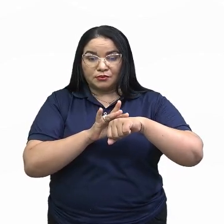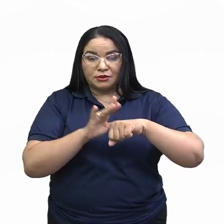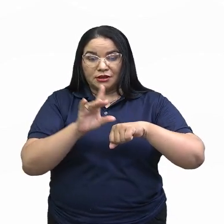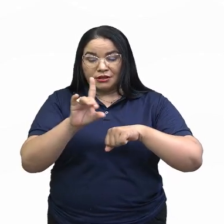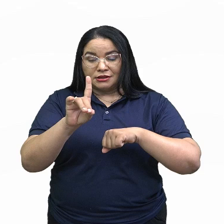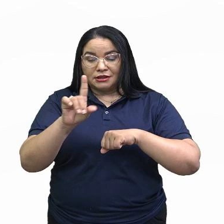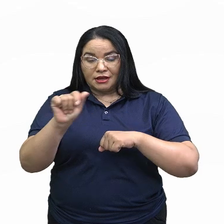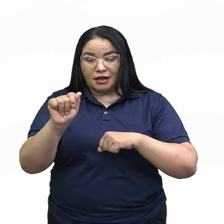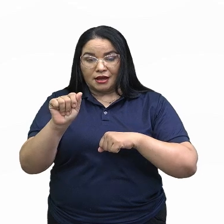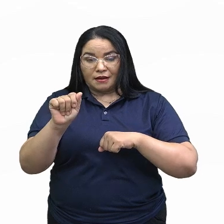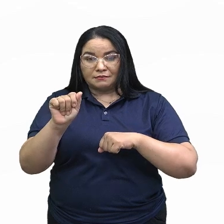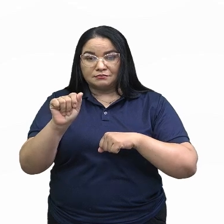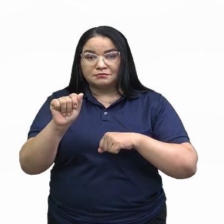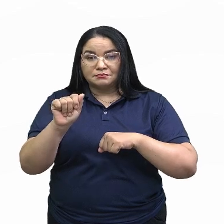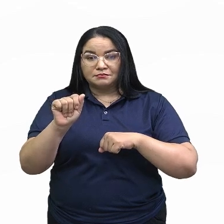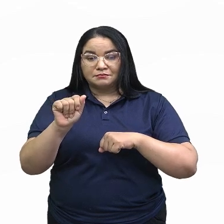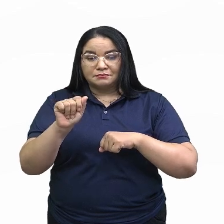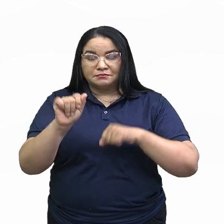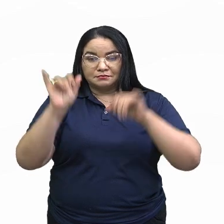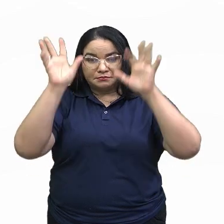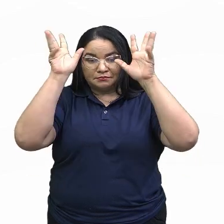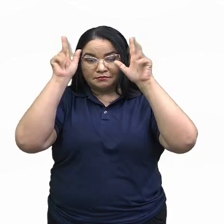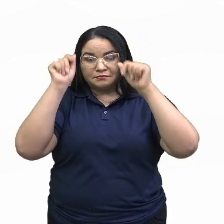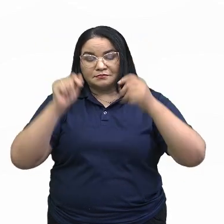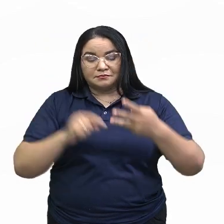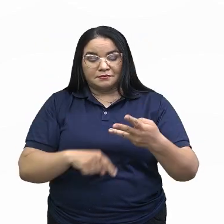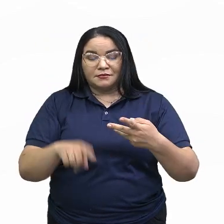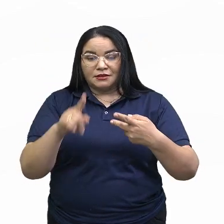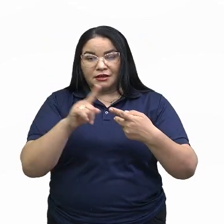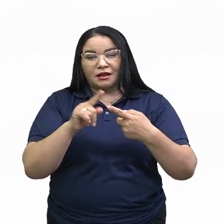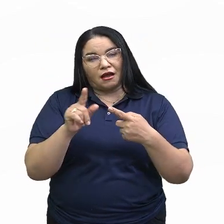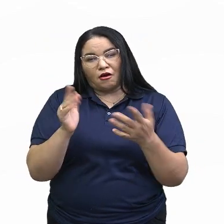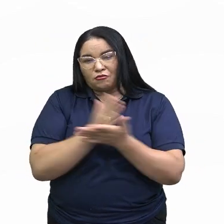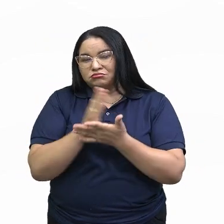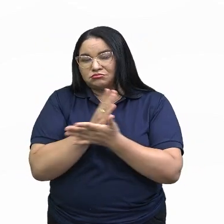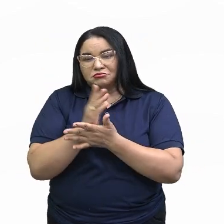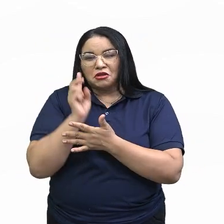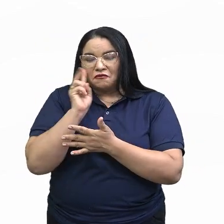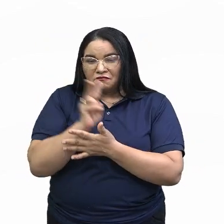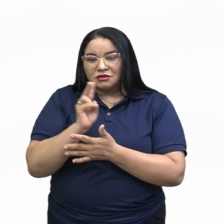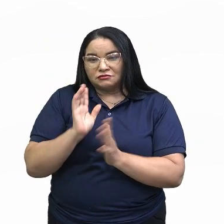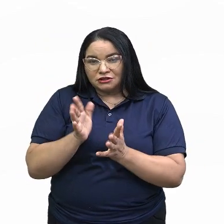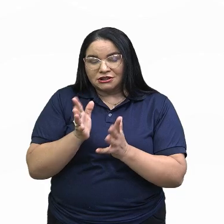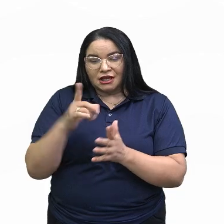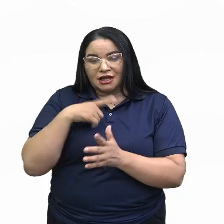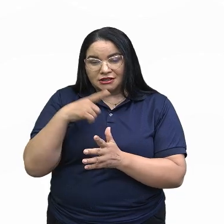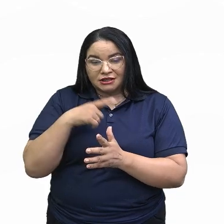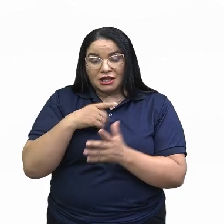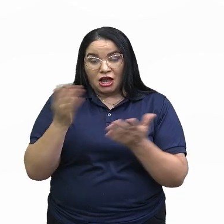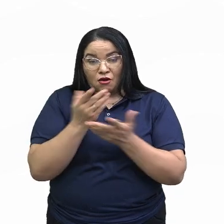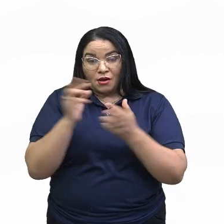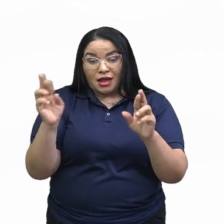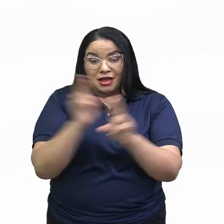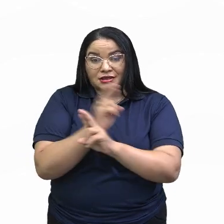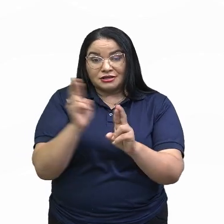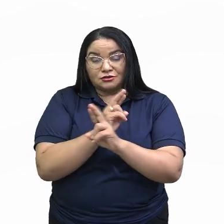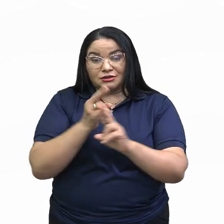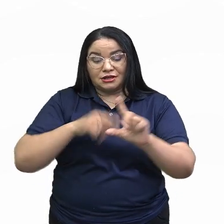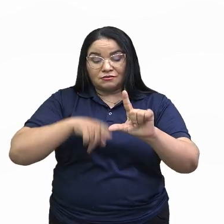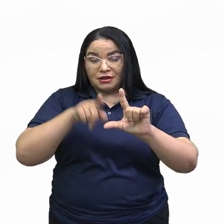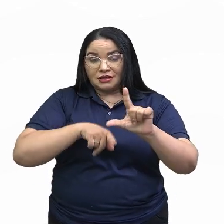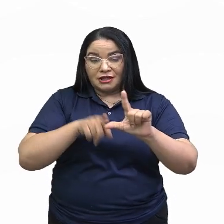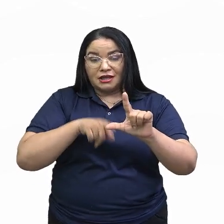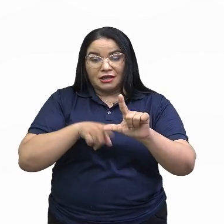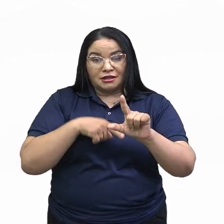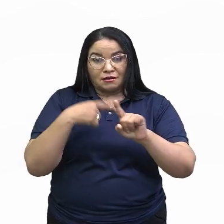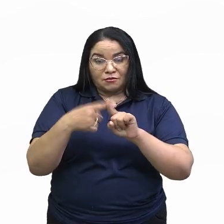esse nome, né, doença de Alzheimer, ou já conheceram alguém que teve essa doença, né, e aí vocês vão relacionando com o que a gente vai trazer para